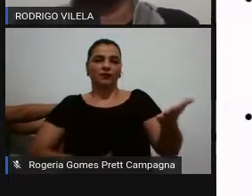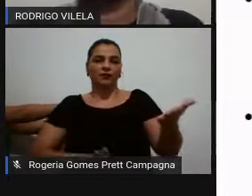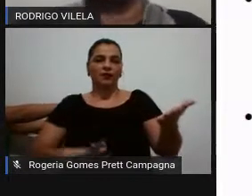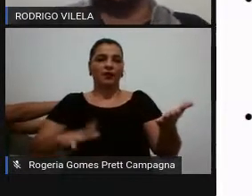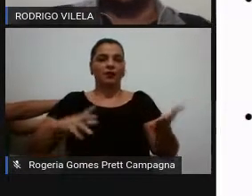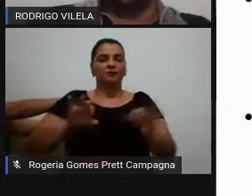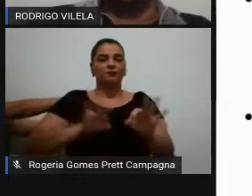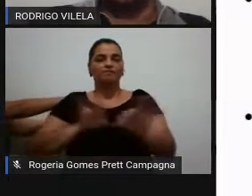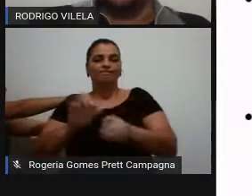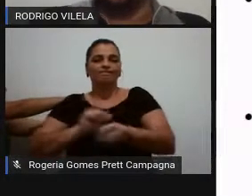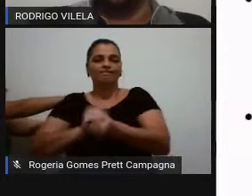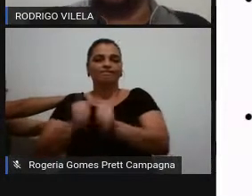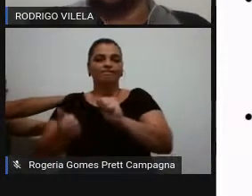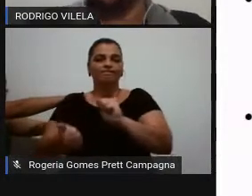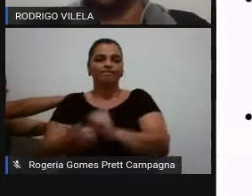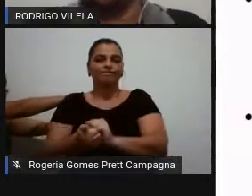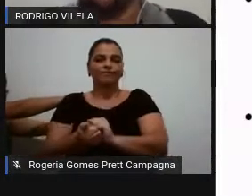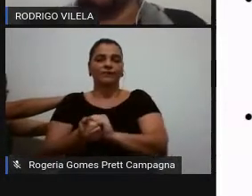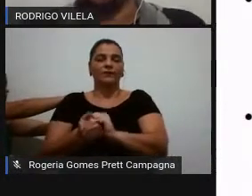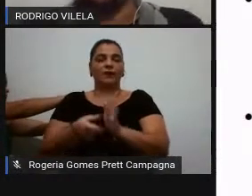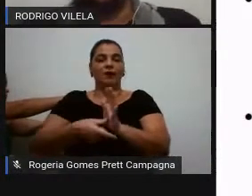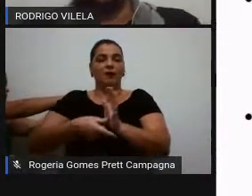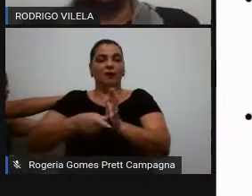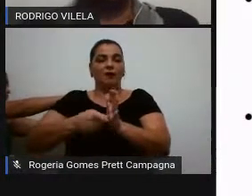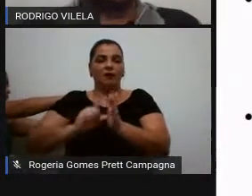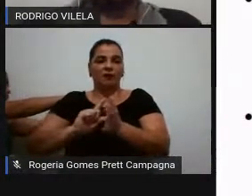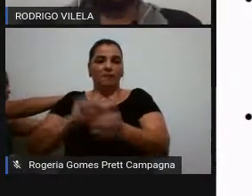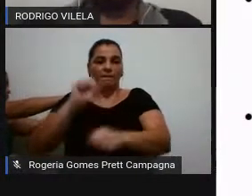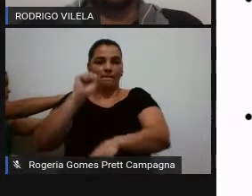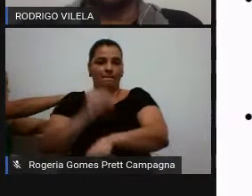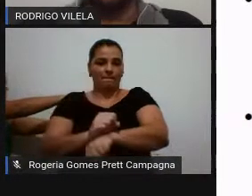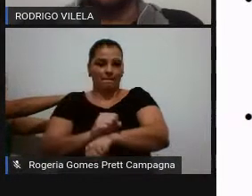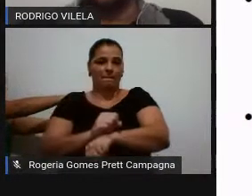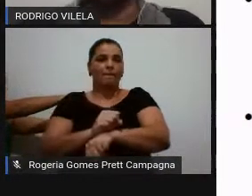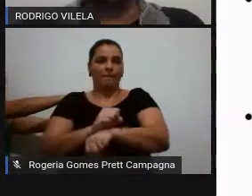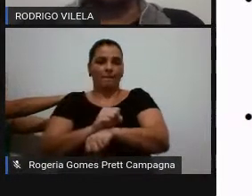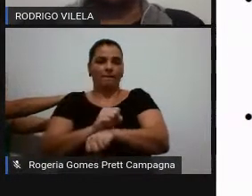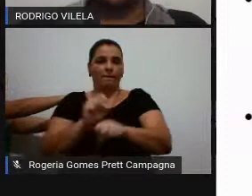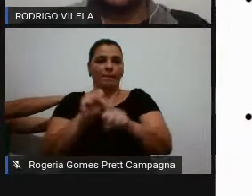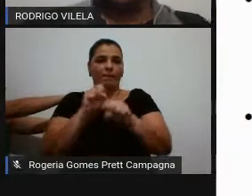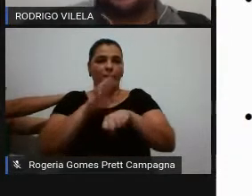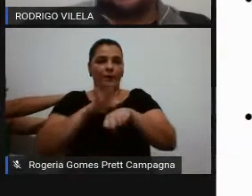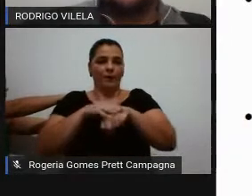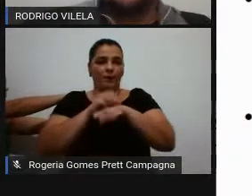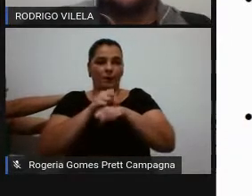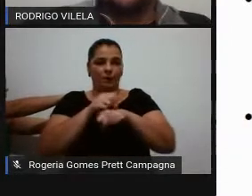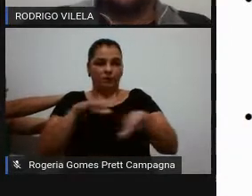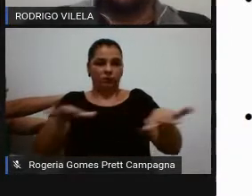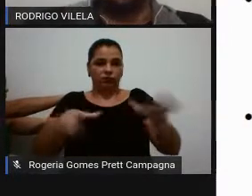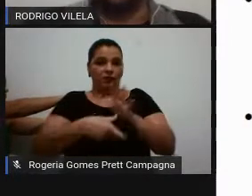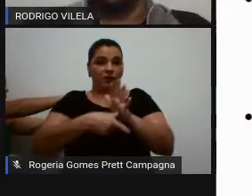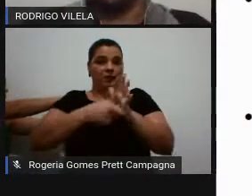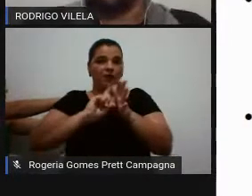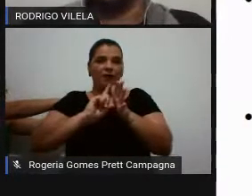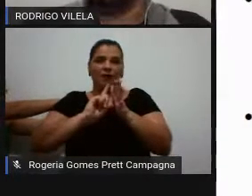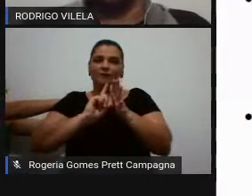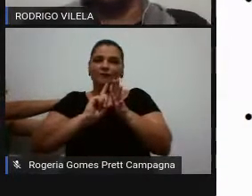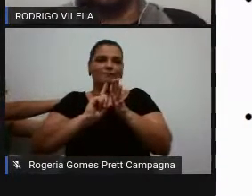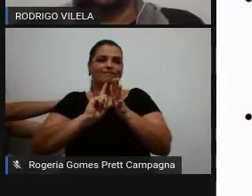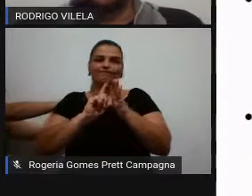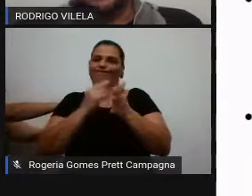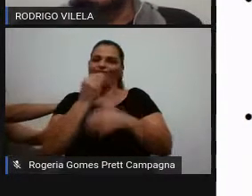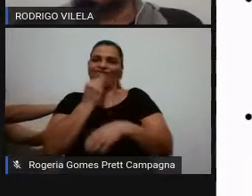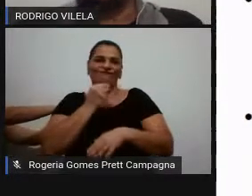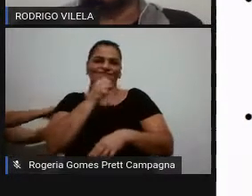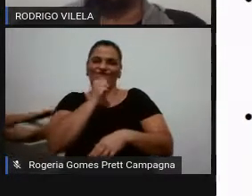tinha, que já estava sendo aplicada antes da paralisação, né, devido à pandemia, elas não se aplicavam mais. Então, aí